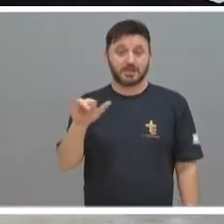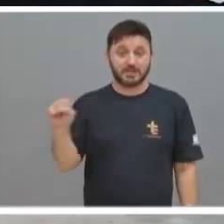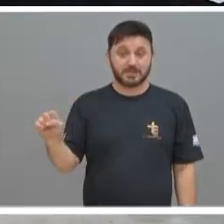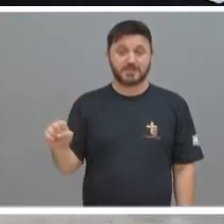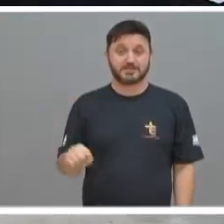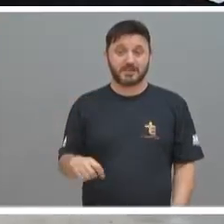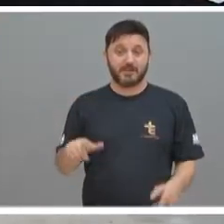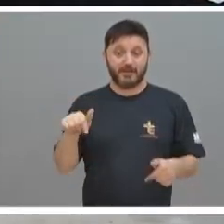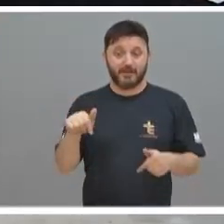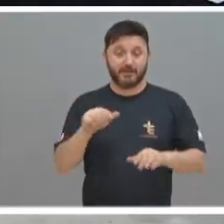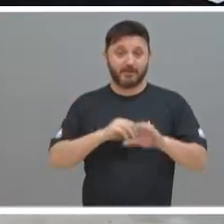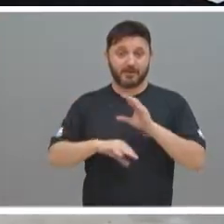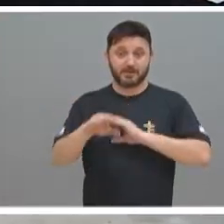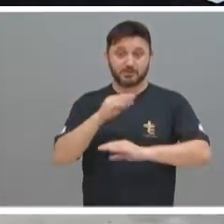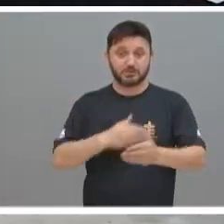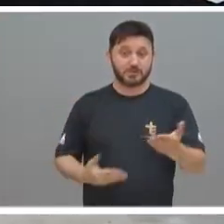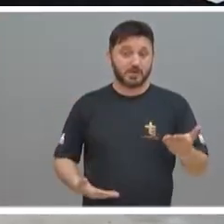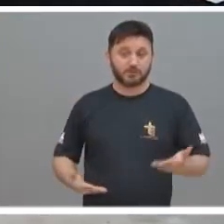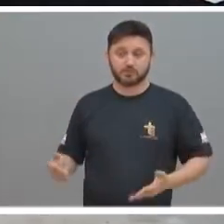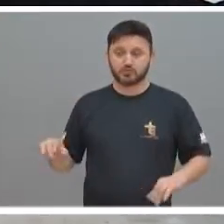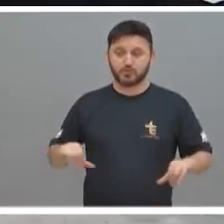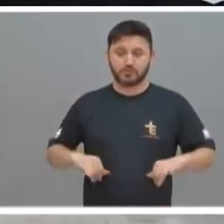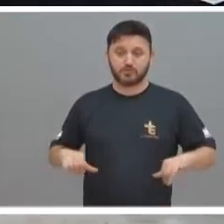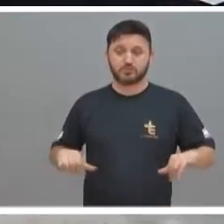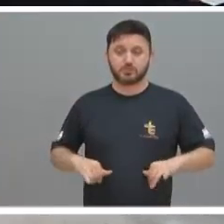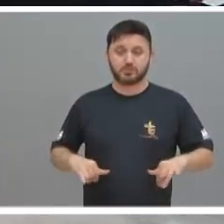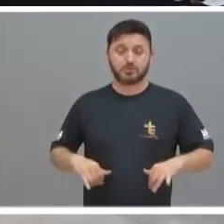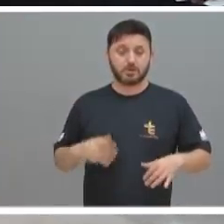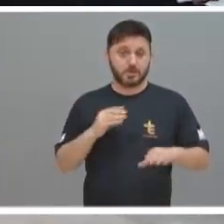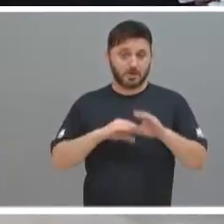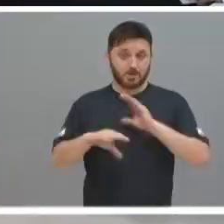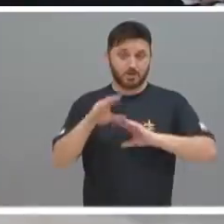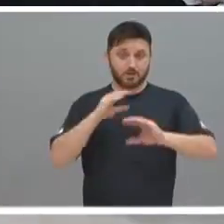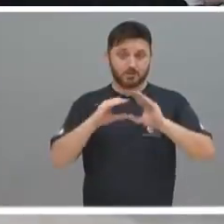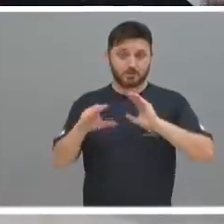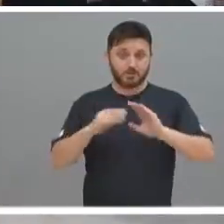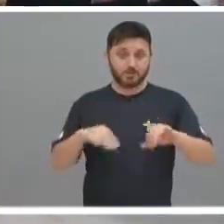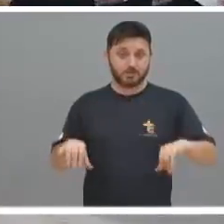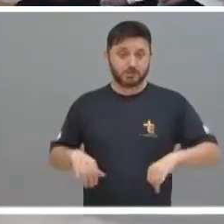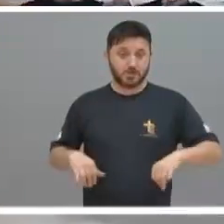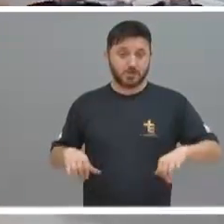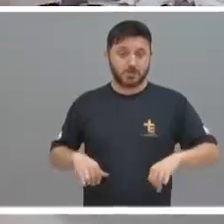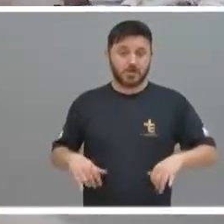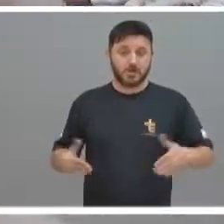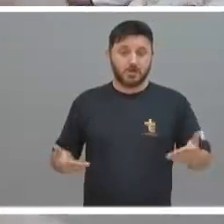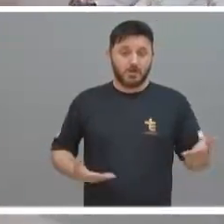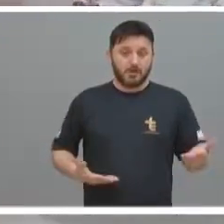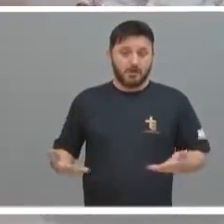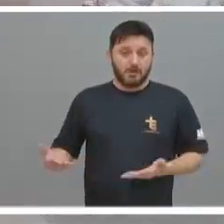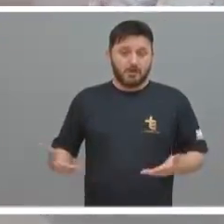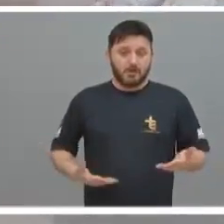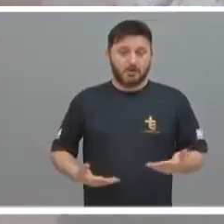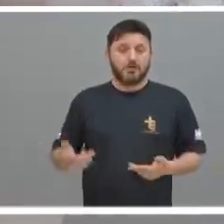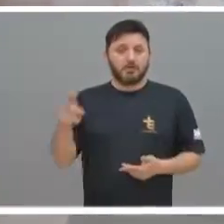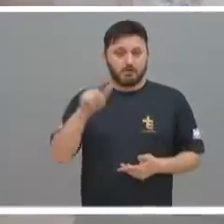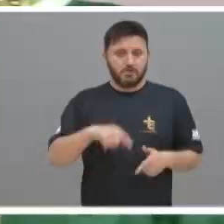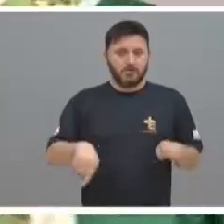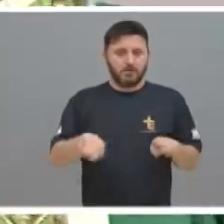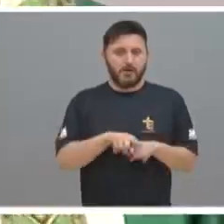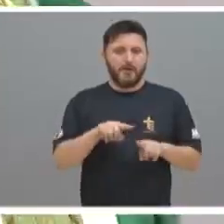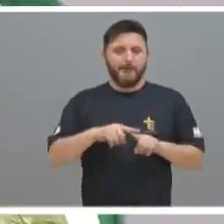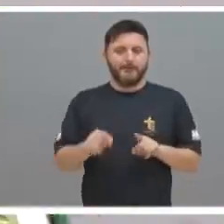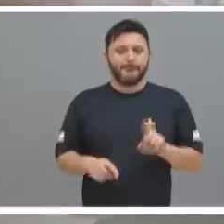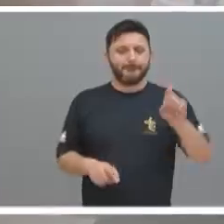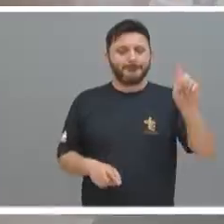servo sofredor. E como cântico do servo sofredor, já apareceu em outros momentos, mas se refere a